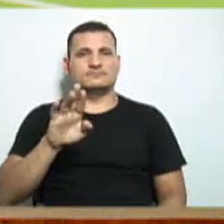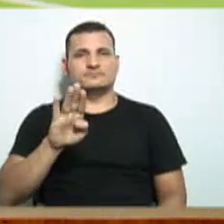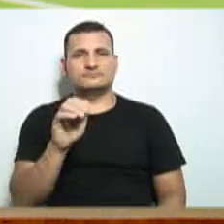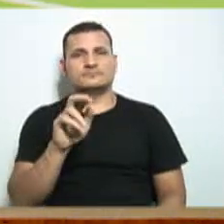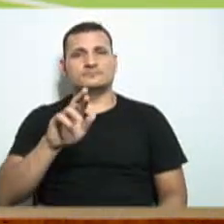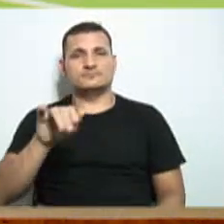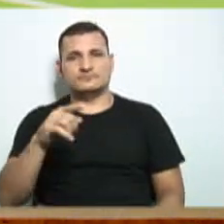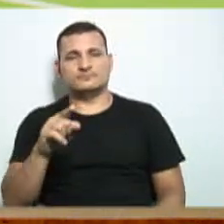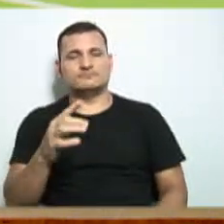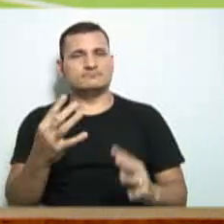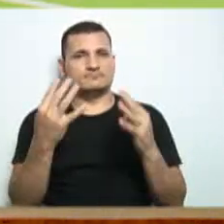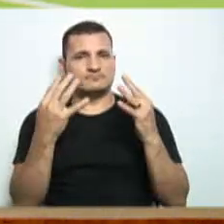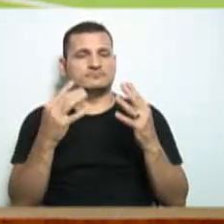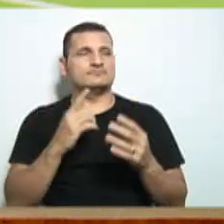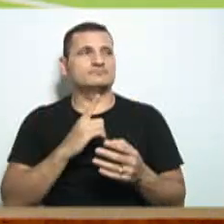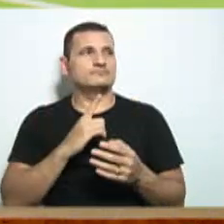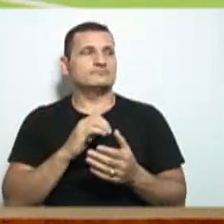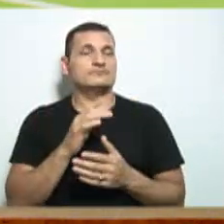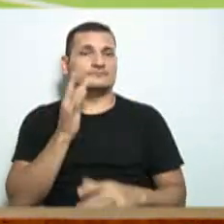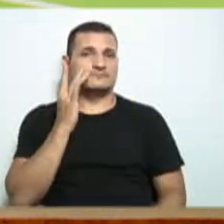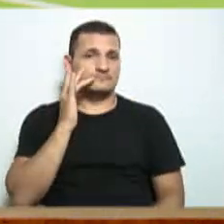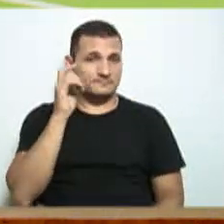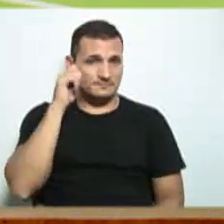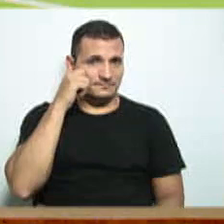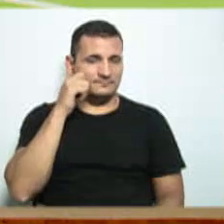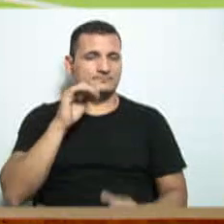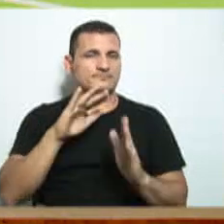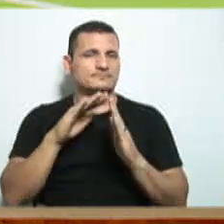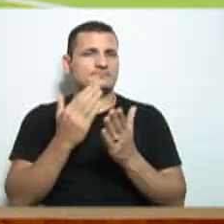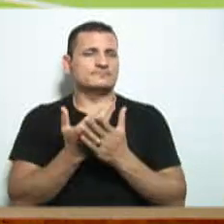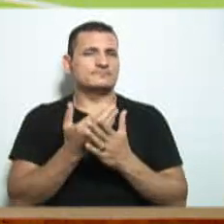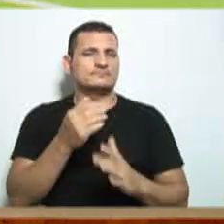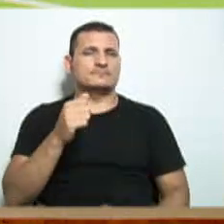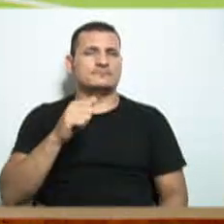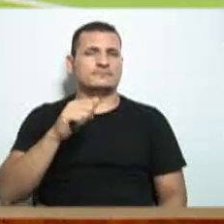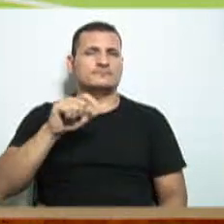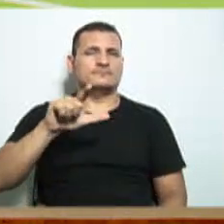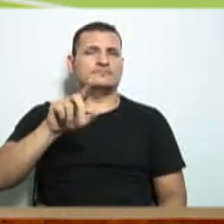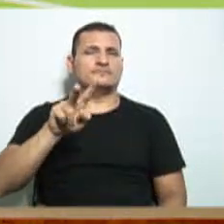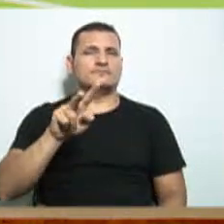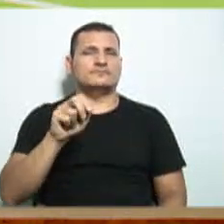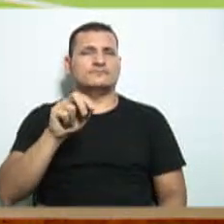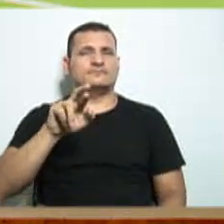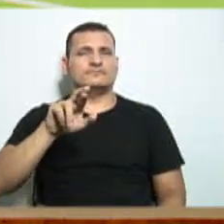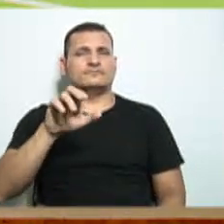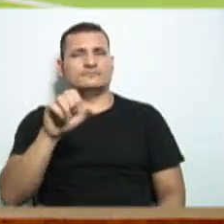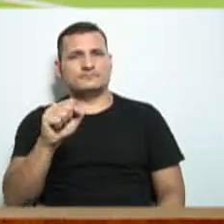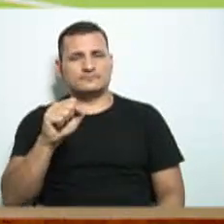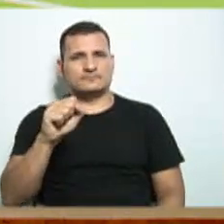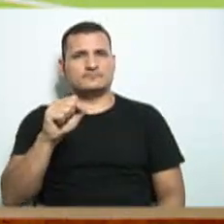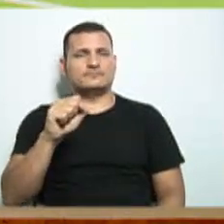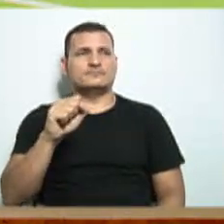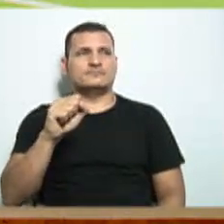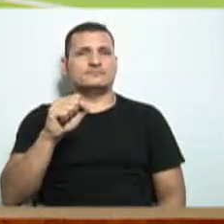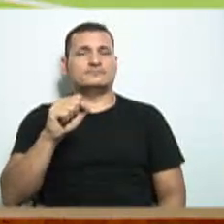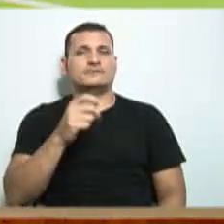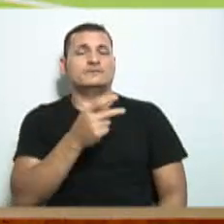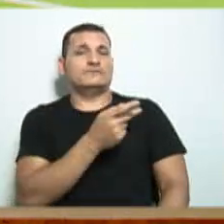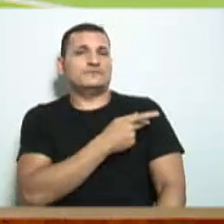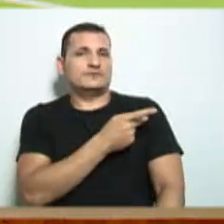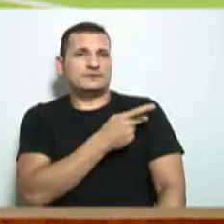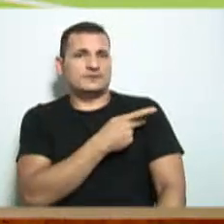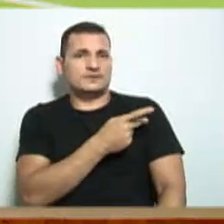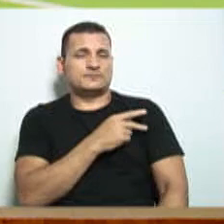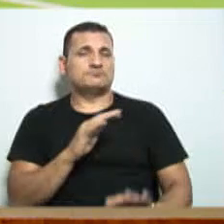Ouro Preto do Oeste. Escola Álvares Azevedo, Nova Conquista, em Vilhena.